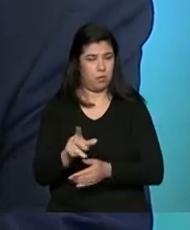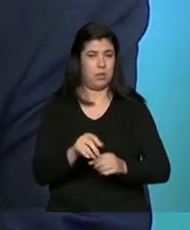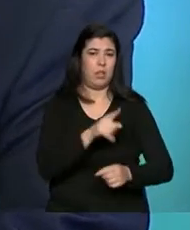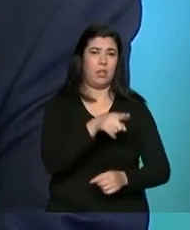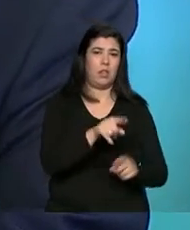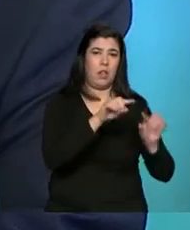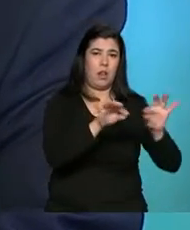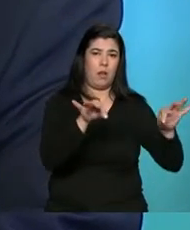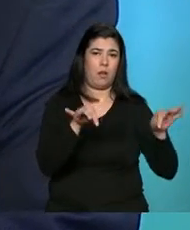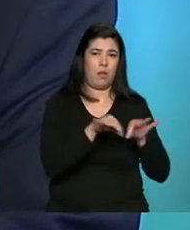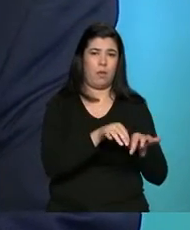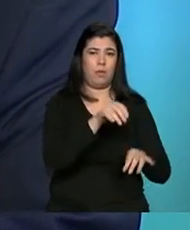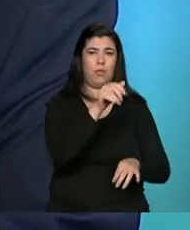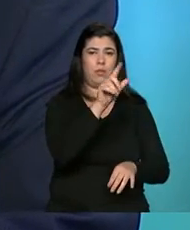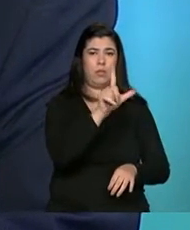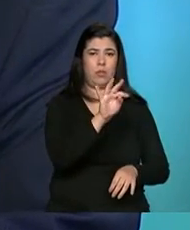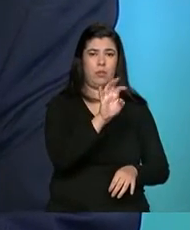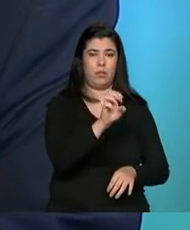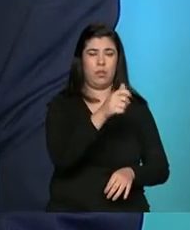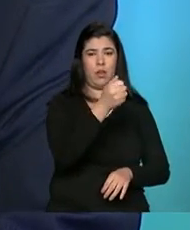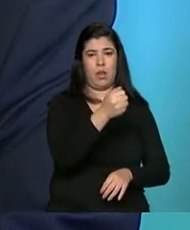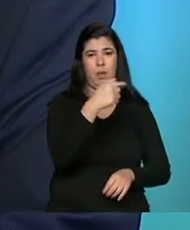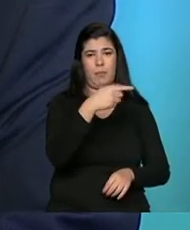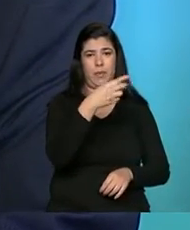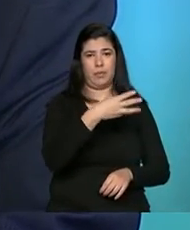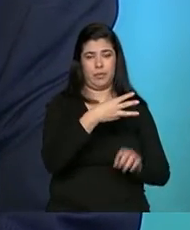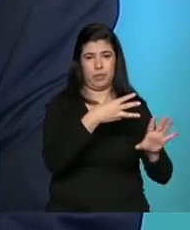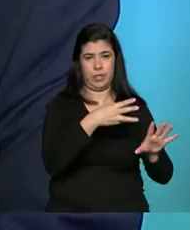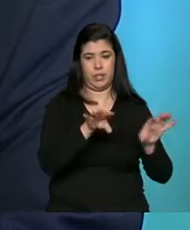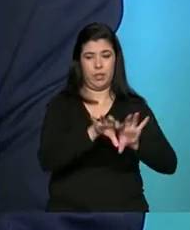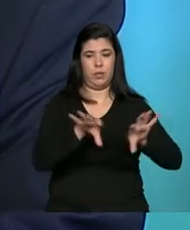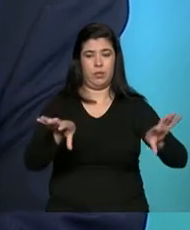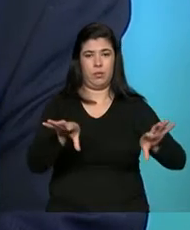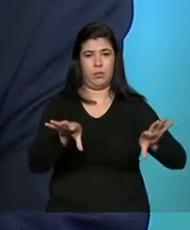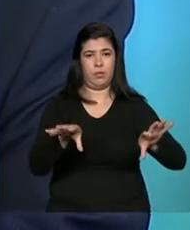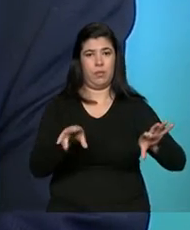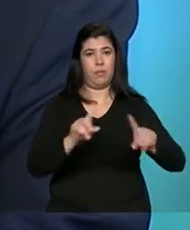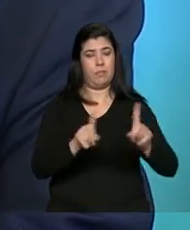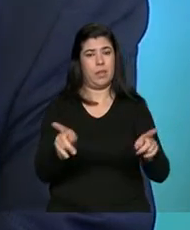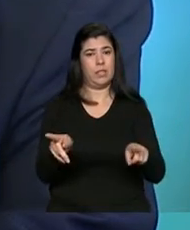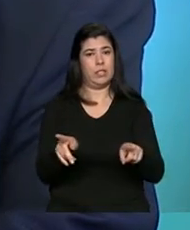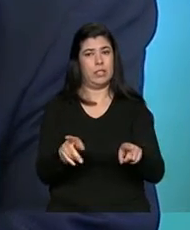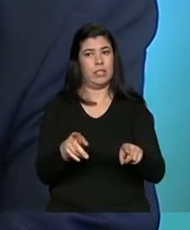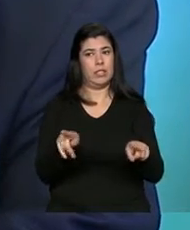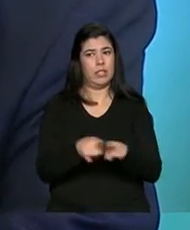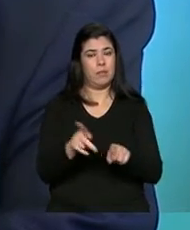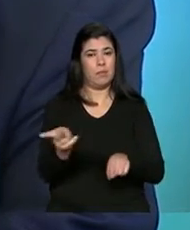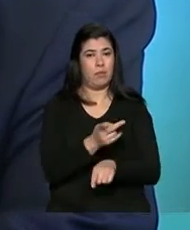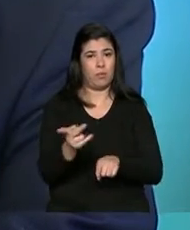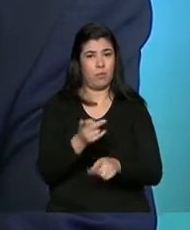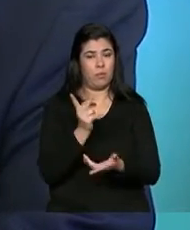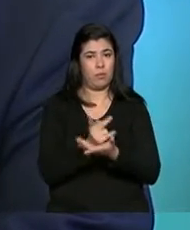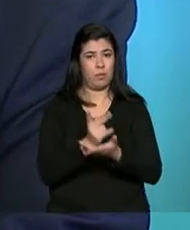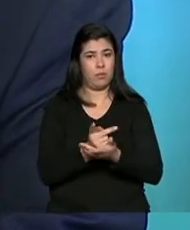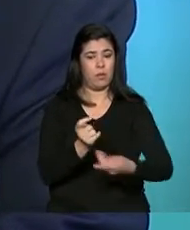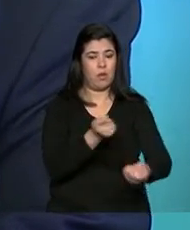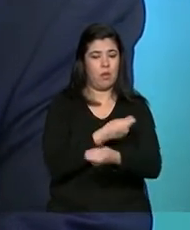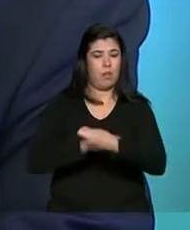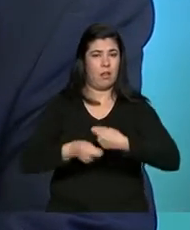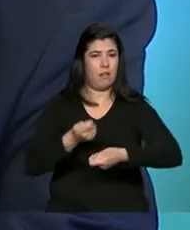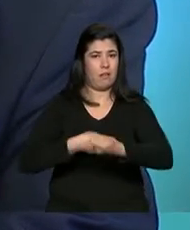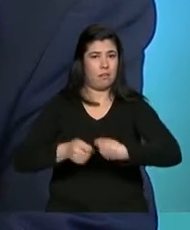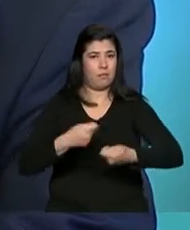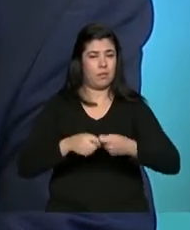3 seja efetivamente a -3 e que ao mesmo tempo nós tenhamos um ambiente de negócio